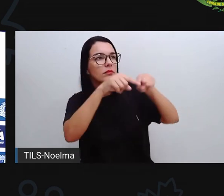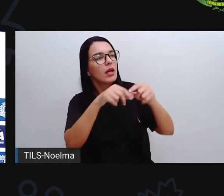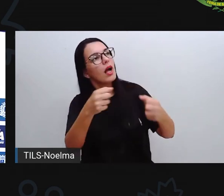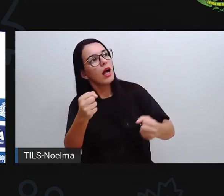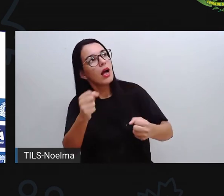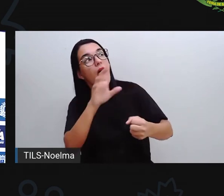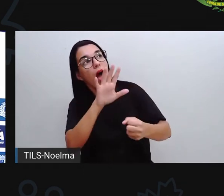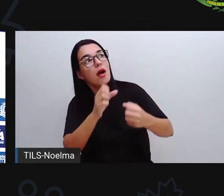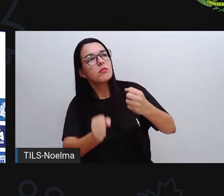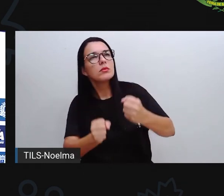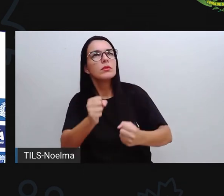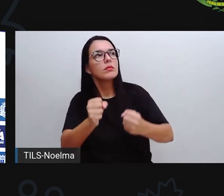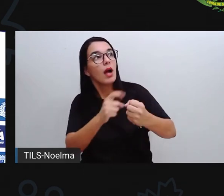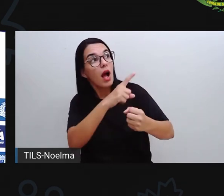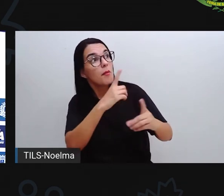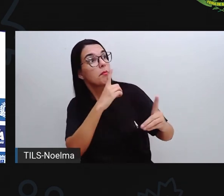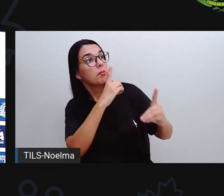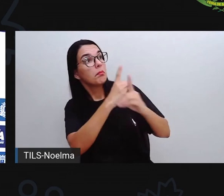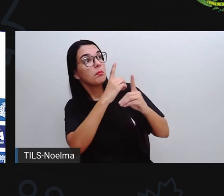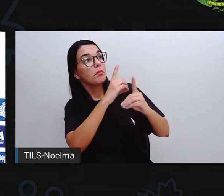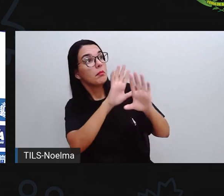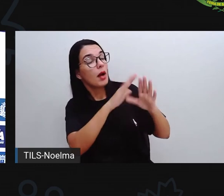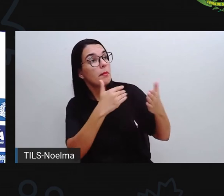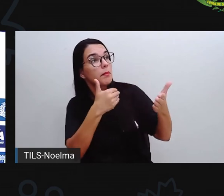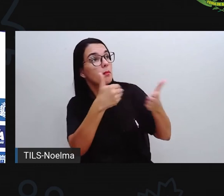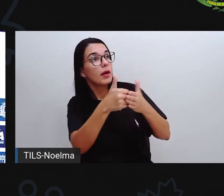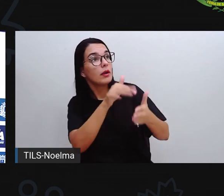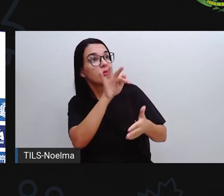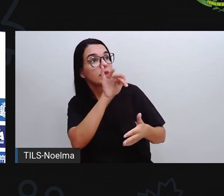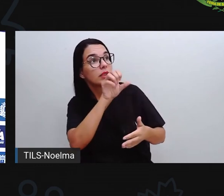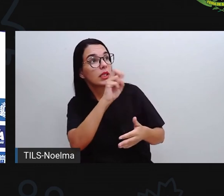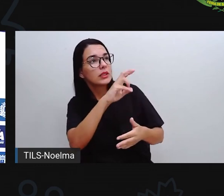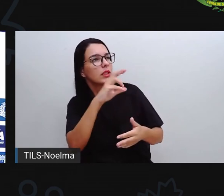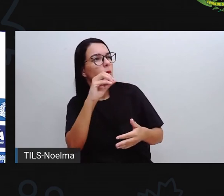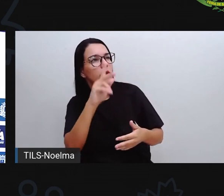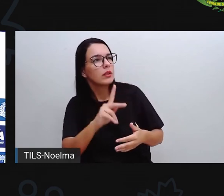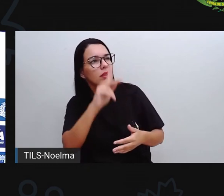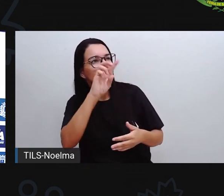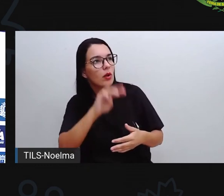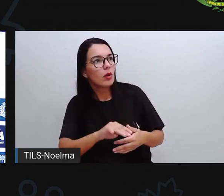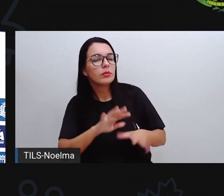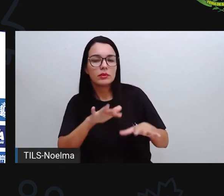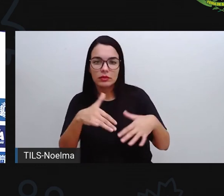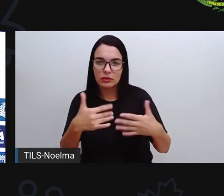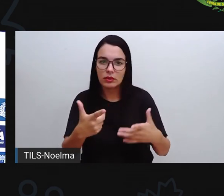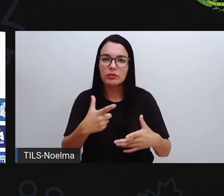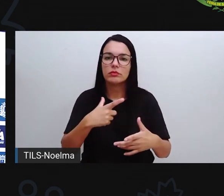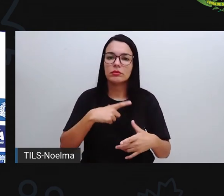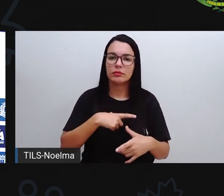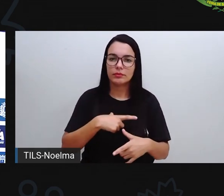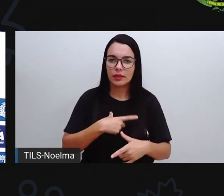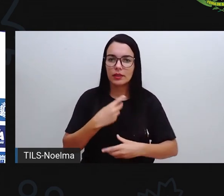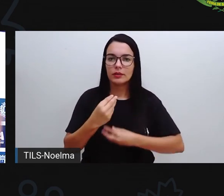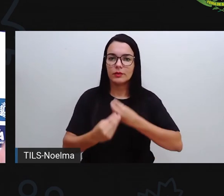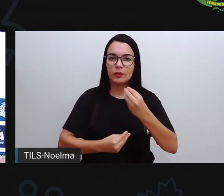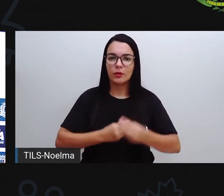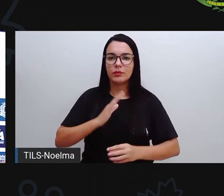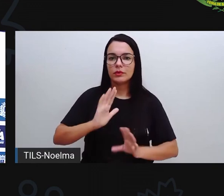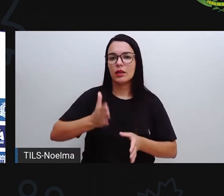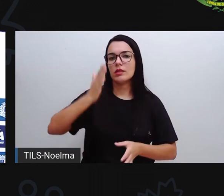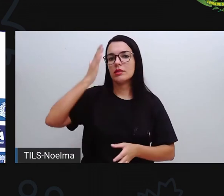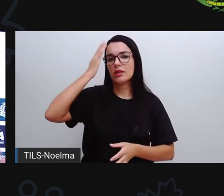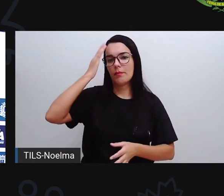Que vai indicar o local onde a gente está. Muitos municípios, inclusive, costumam também construir-se